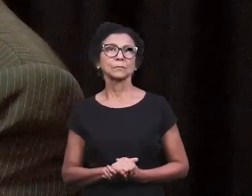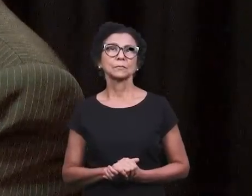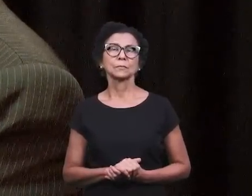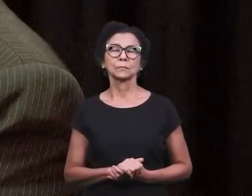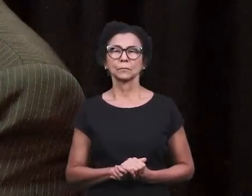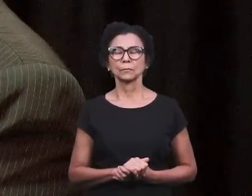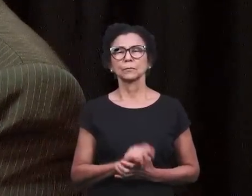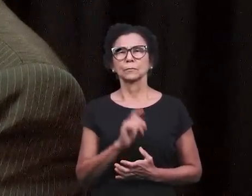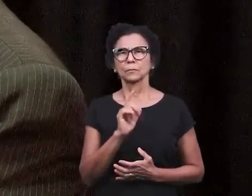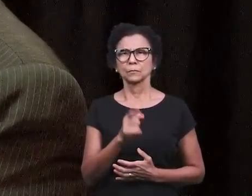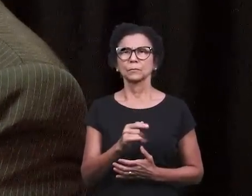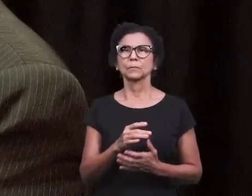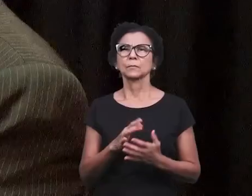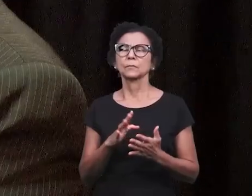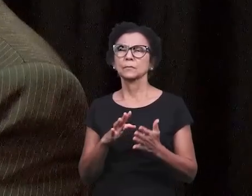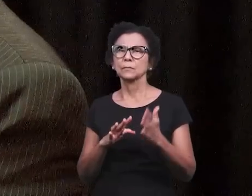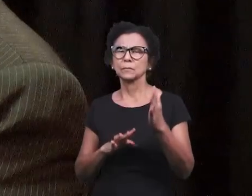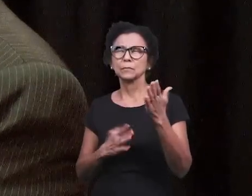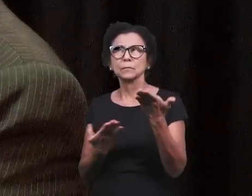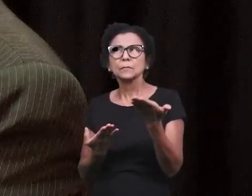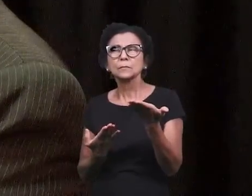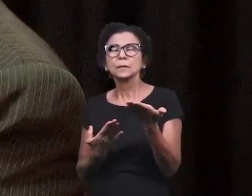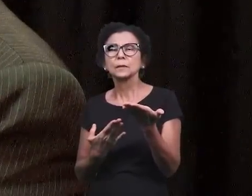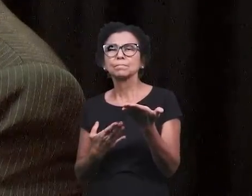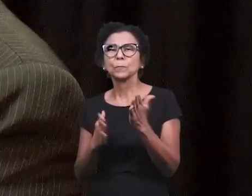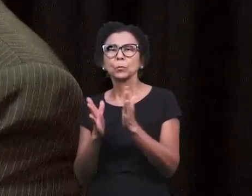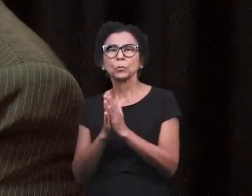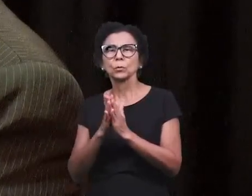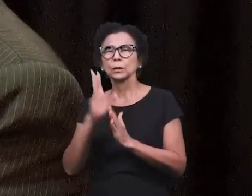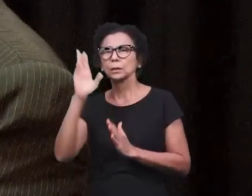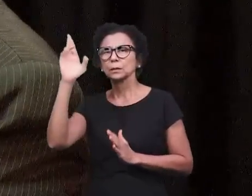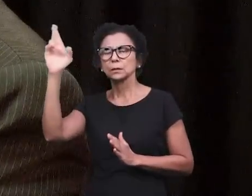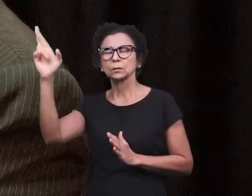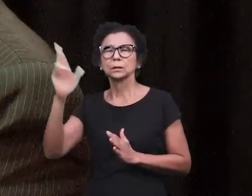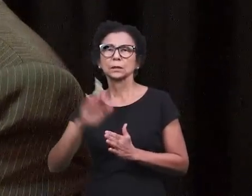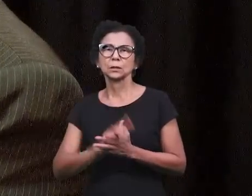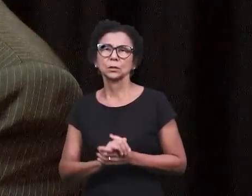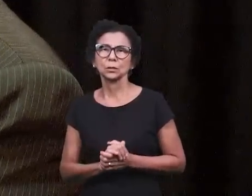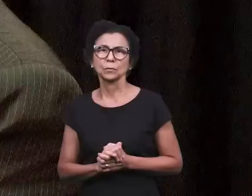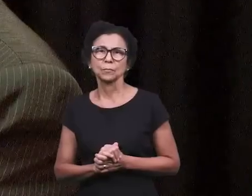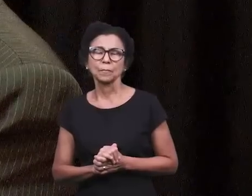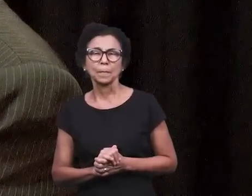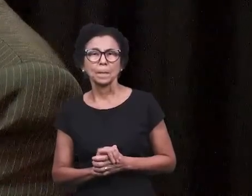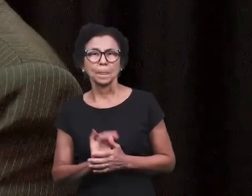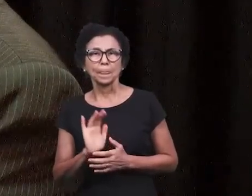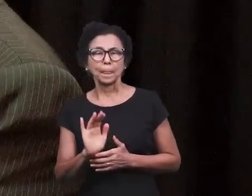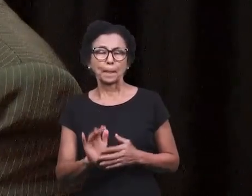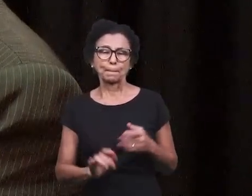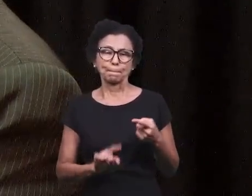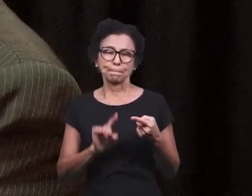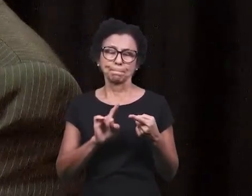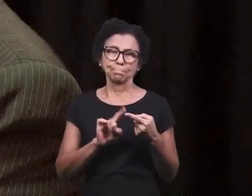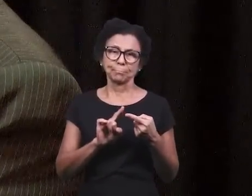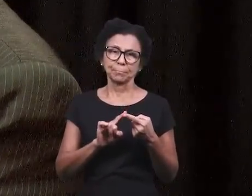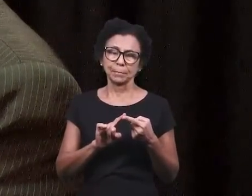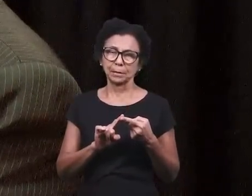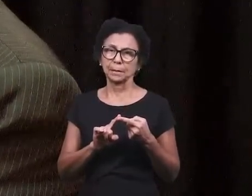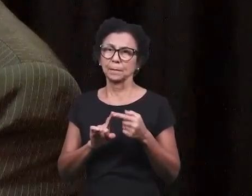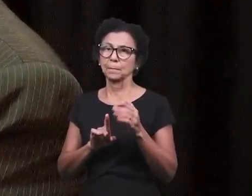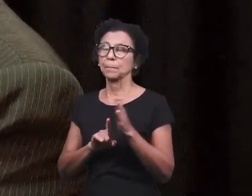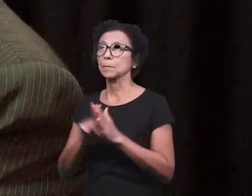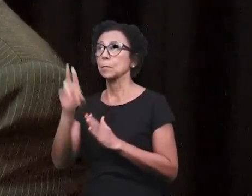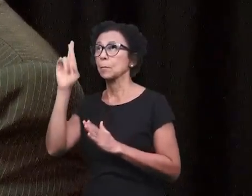confirmando cada passo e, principalmente, o primeiro passo. olha, é isso aqui, Uhum. pode ir em